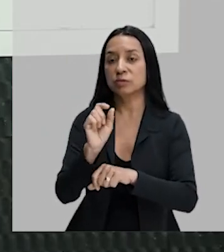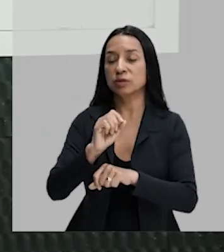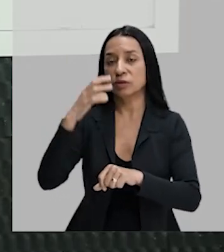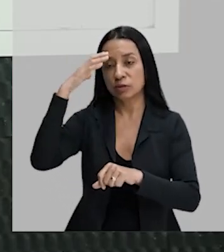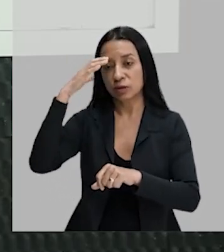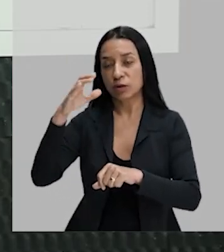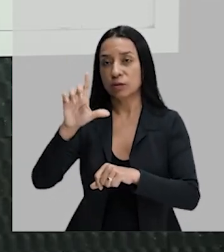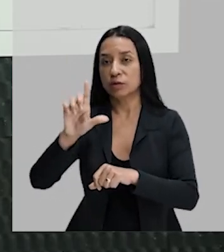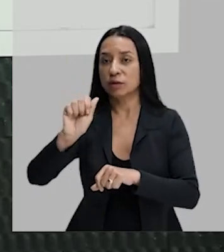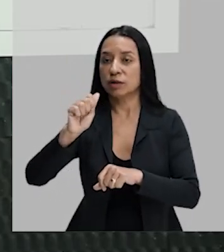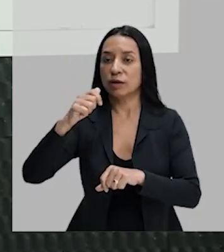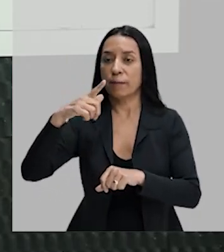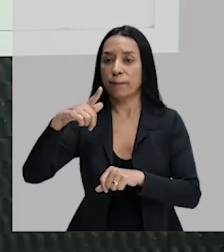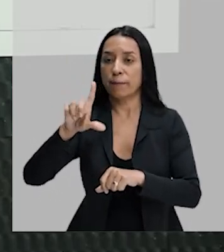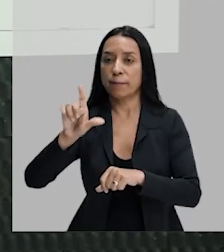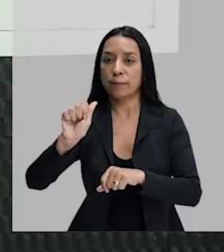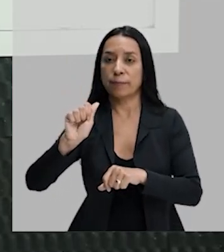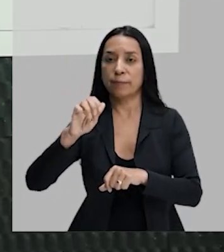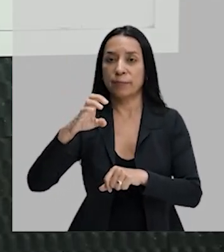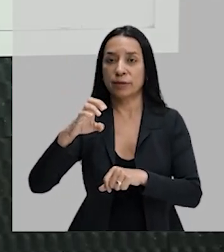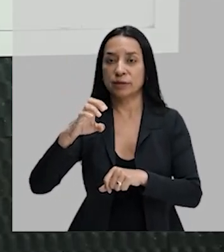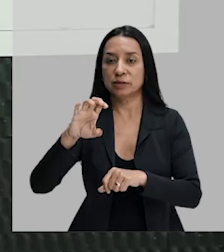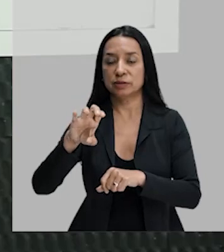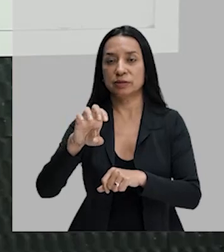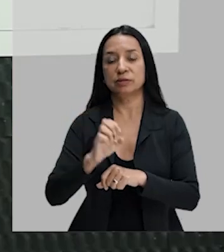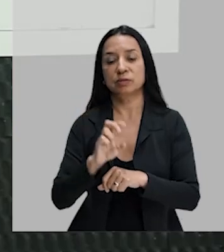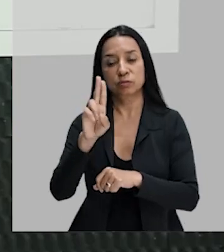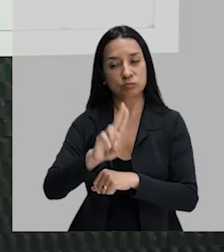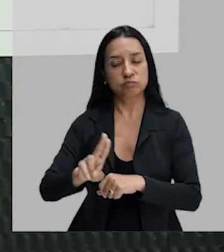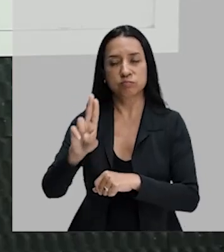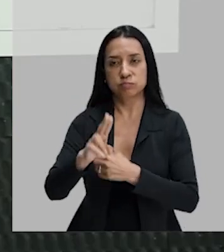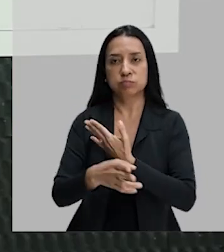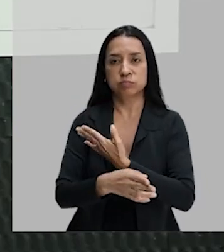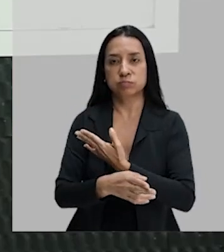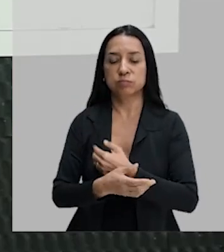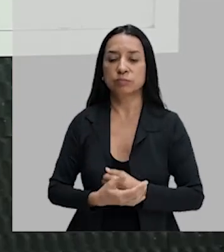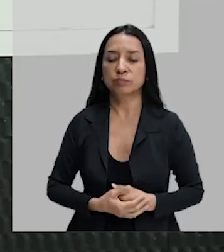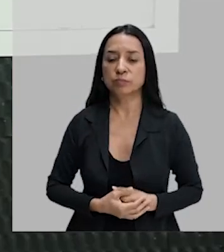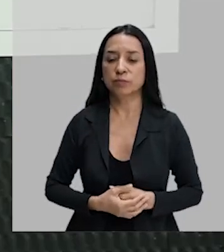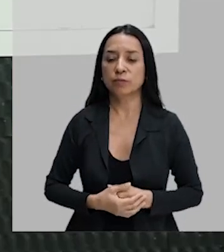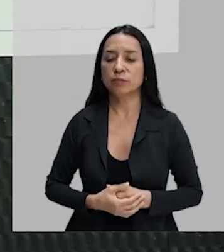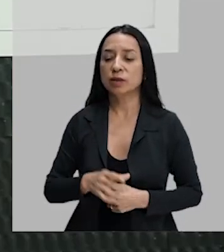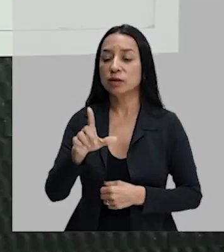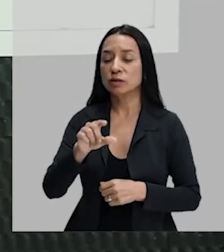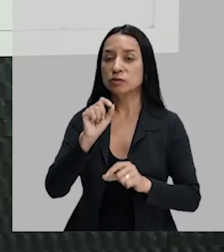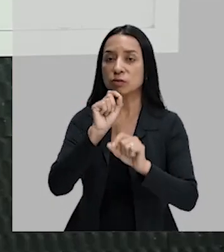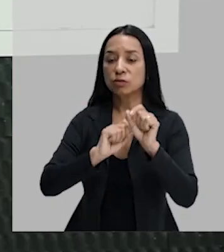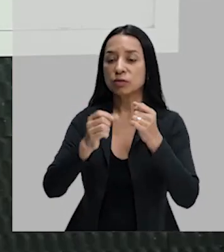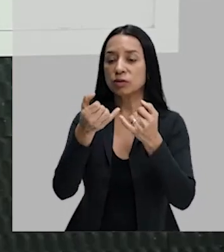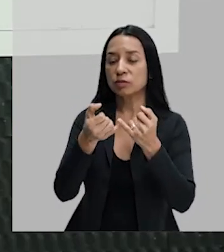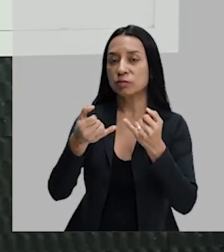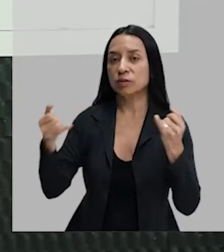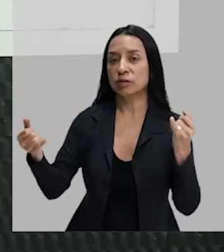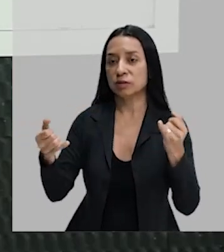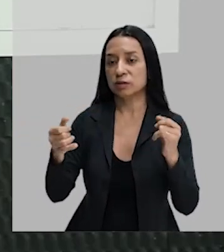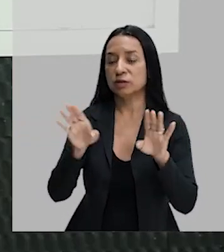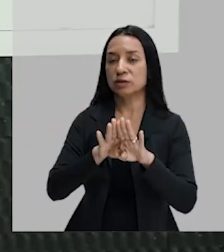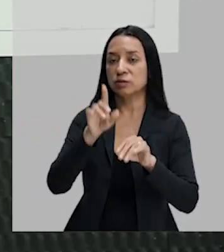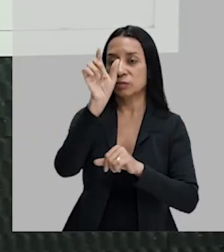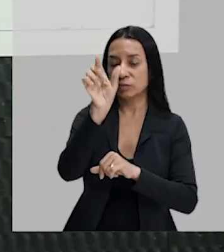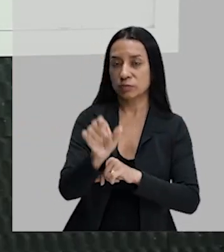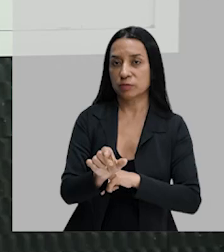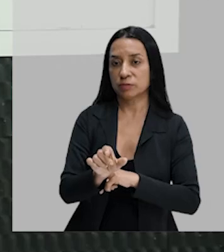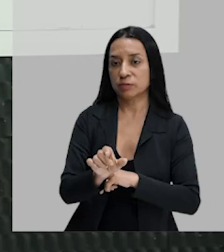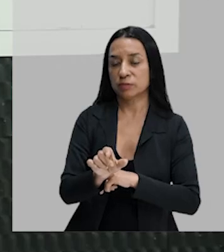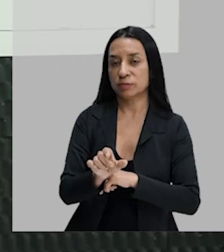então que que a gente faz turma estão lembrados a gente escolhe né uma linha uma coluna de preferência aquela que